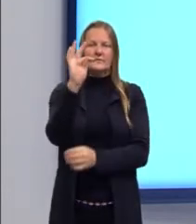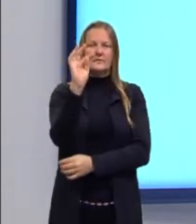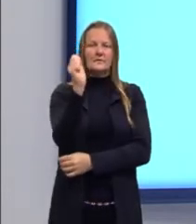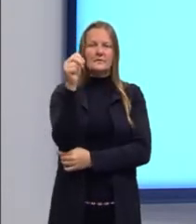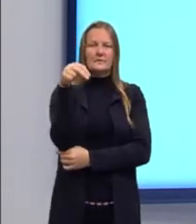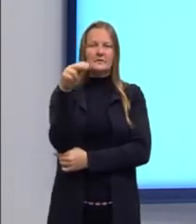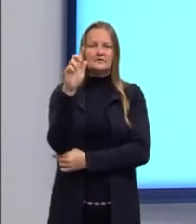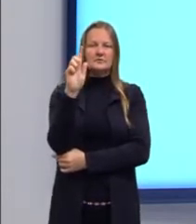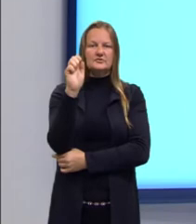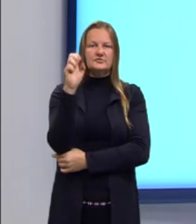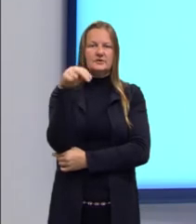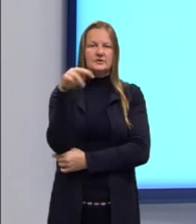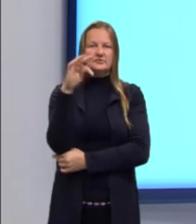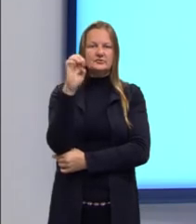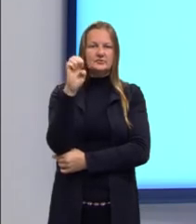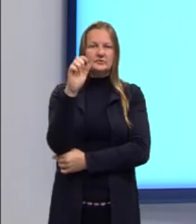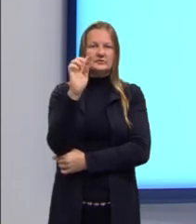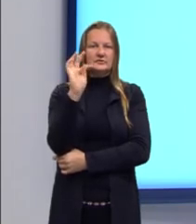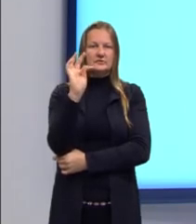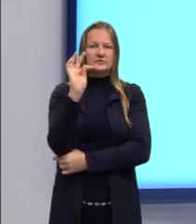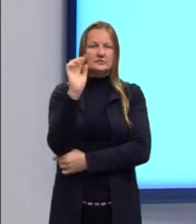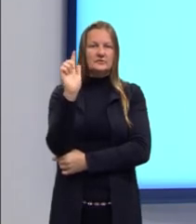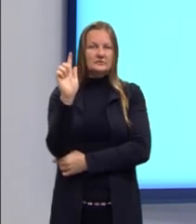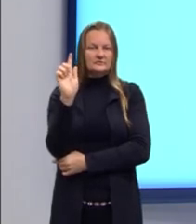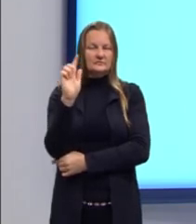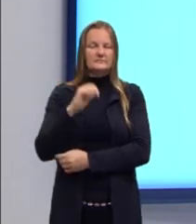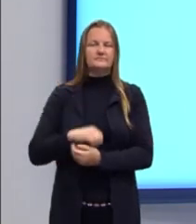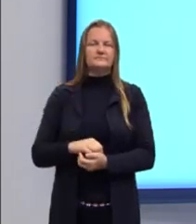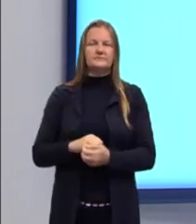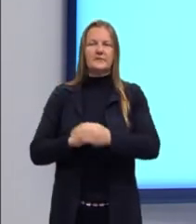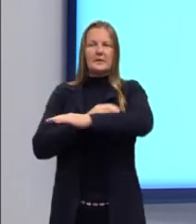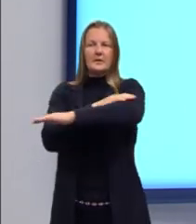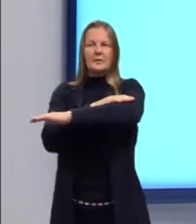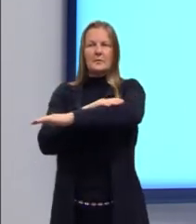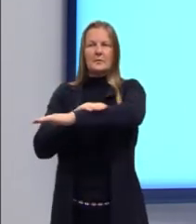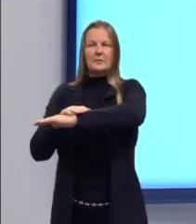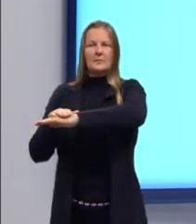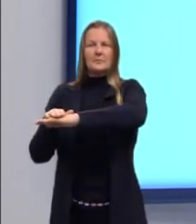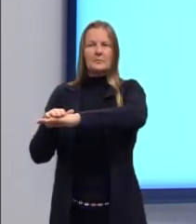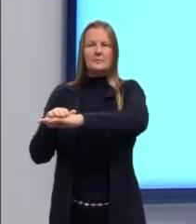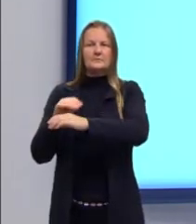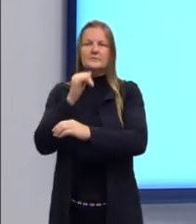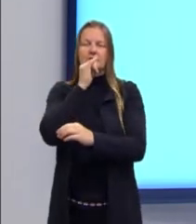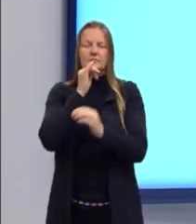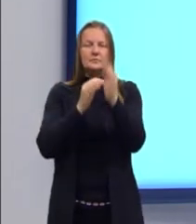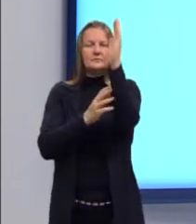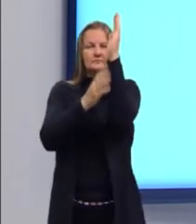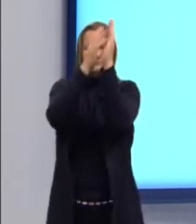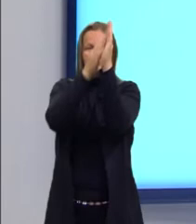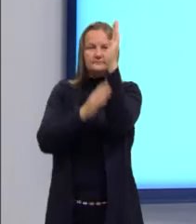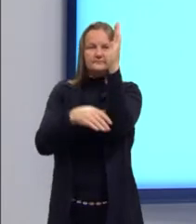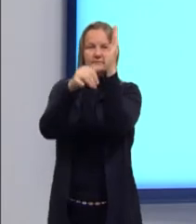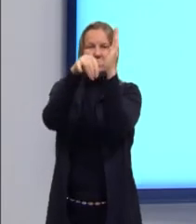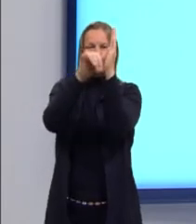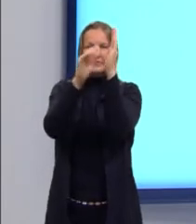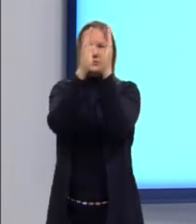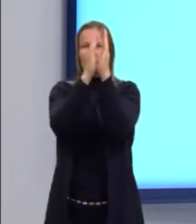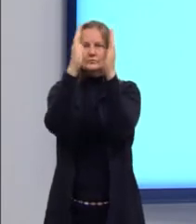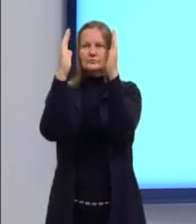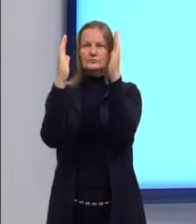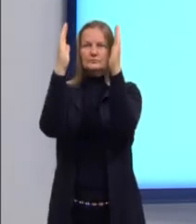ela é paralela ao eixo do seno e ela corta a nossa circunferência